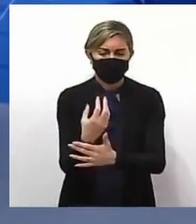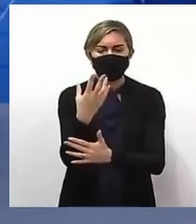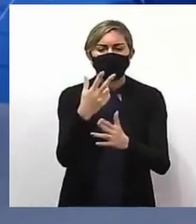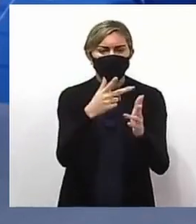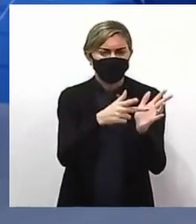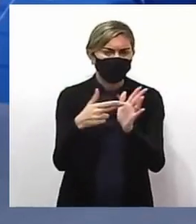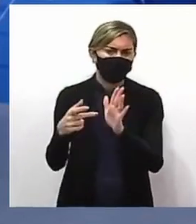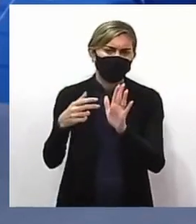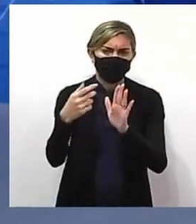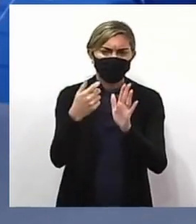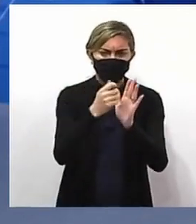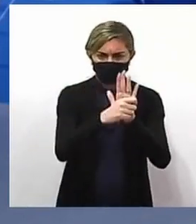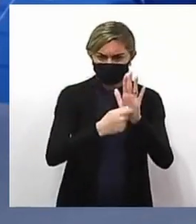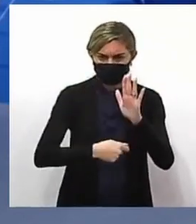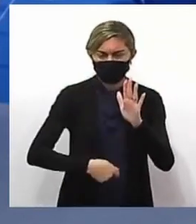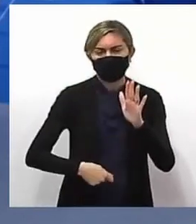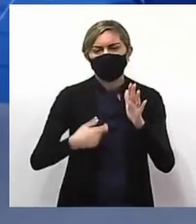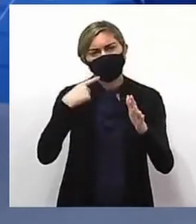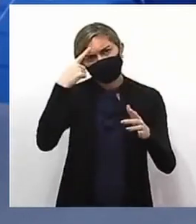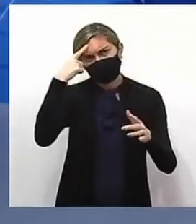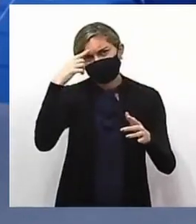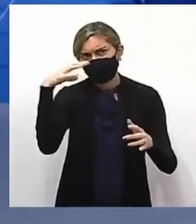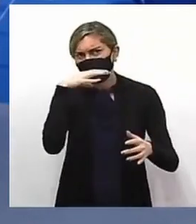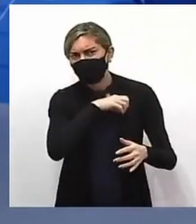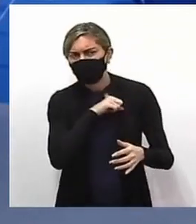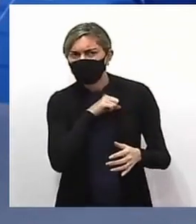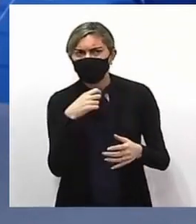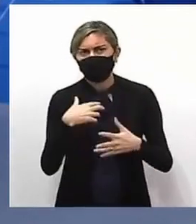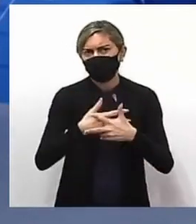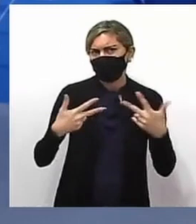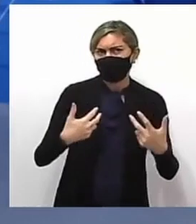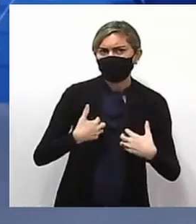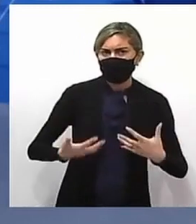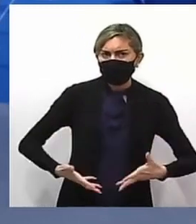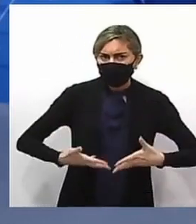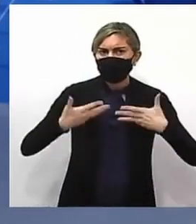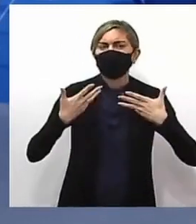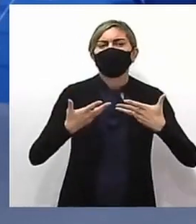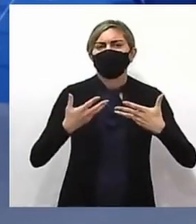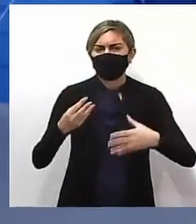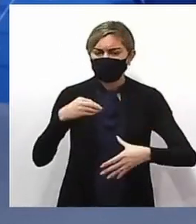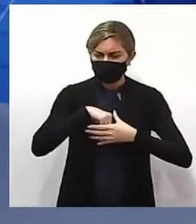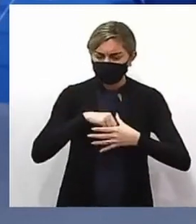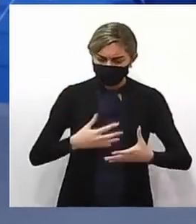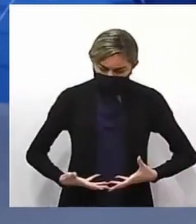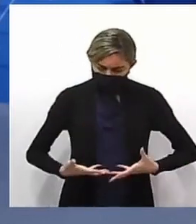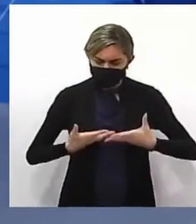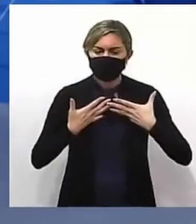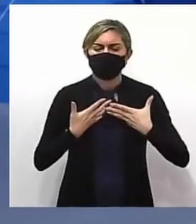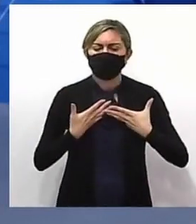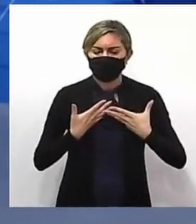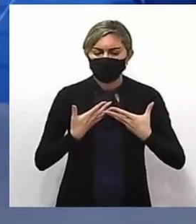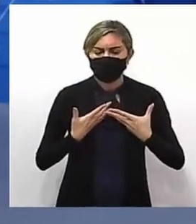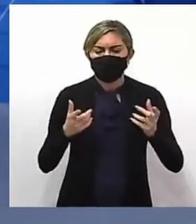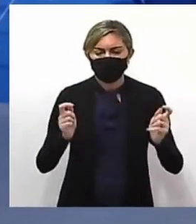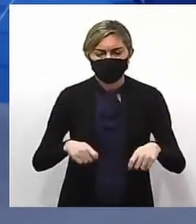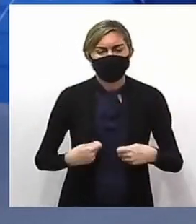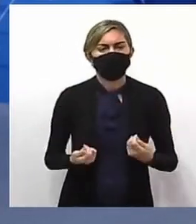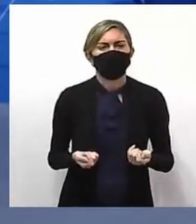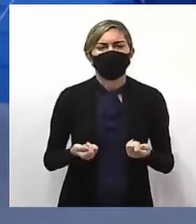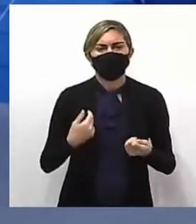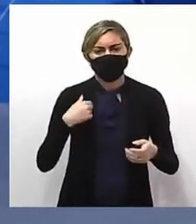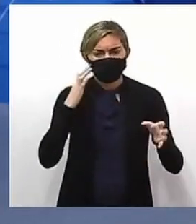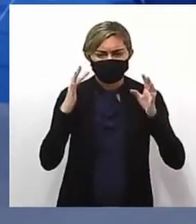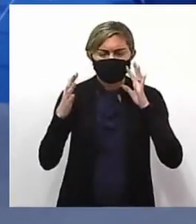de documentário, então pensei rapidamente em algo que me movimentasse por dentro, ou algo que me atravessasse,